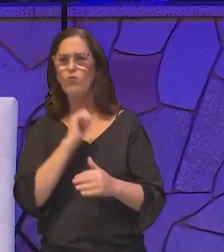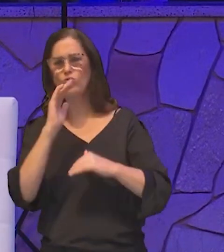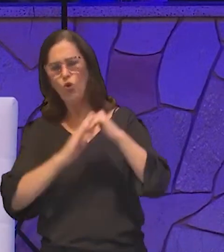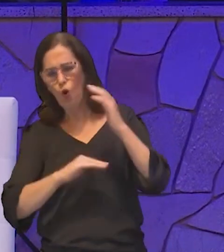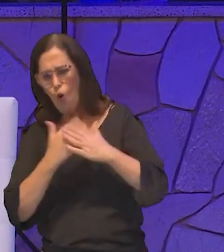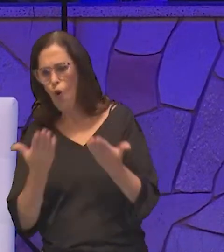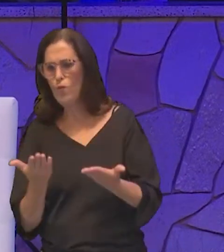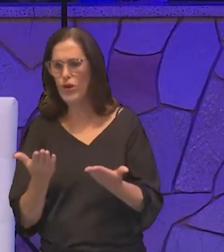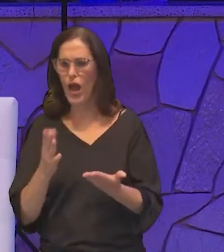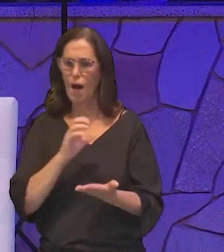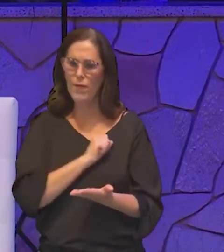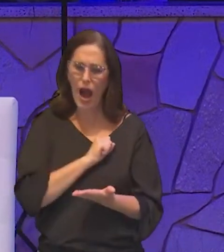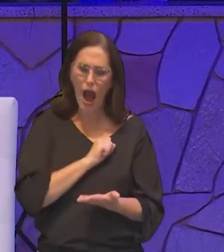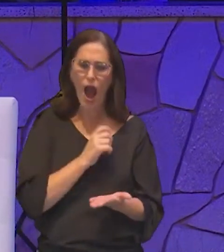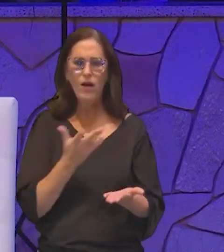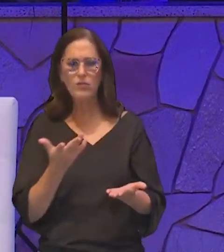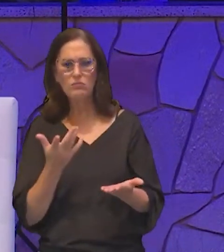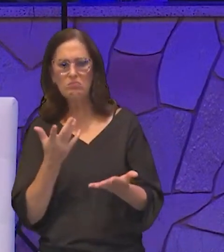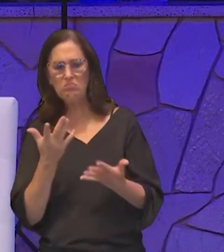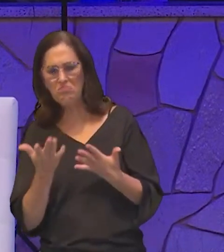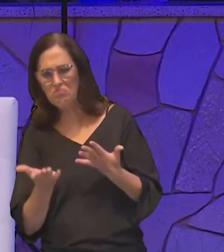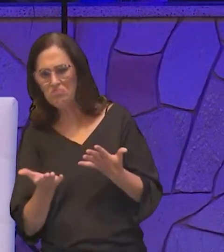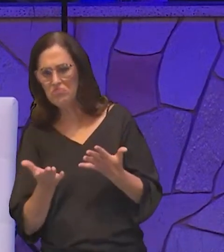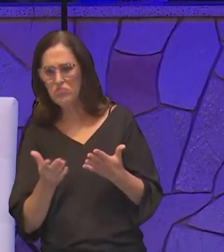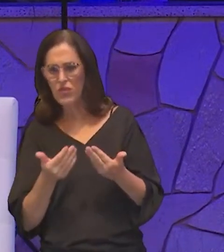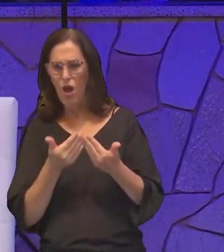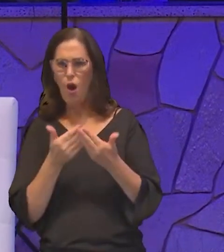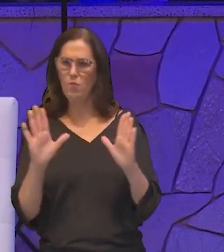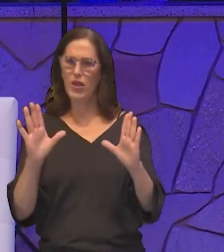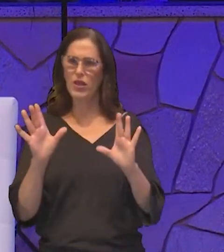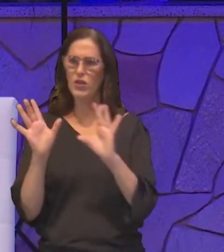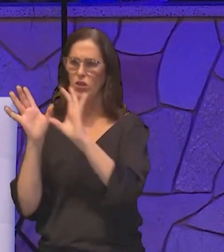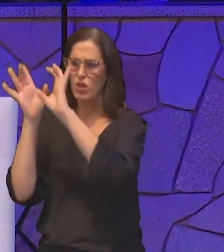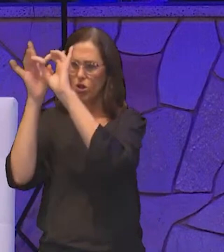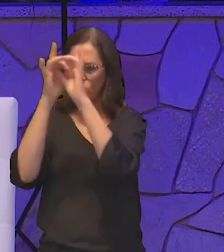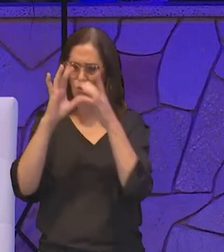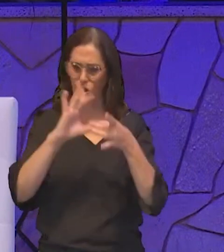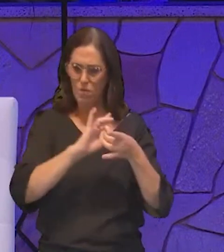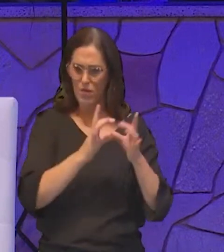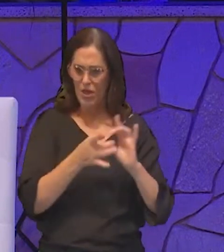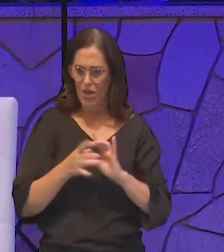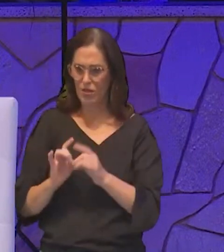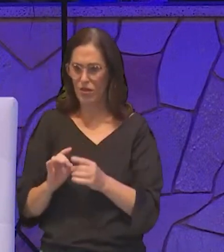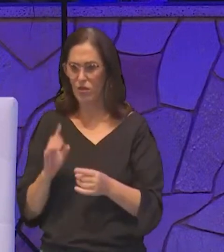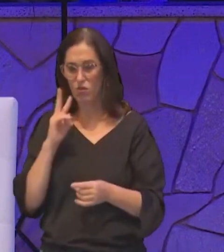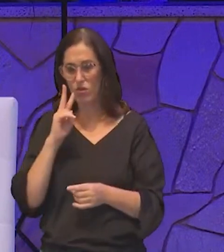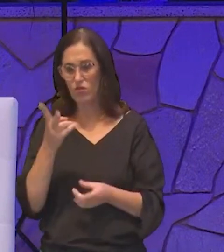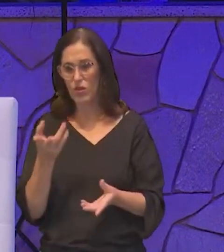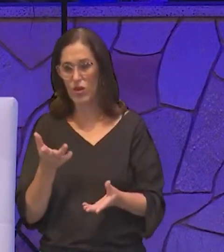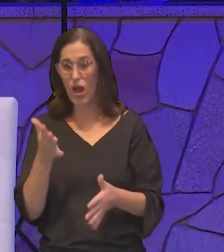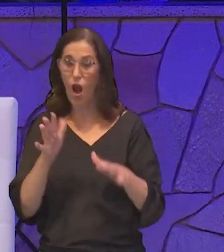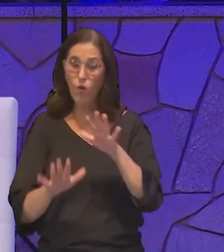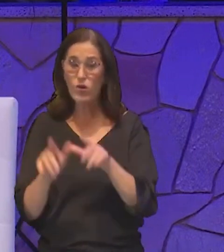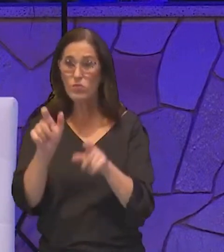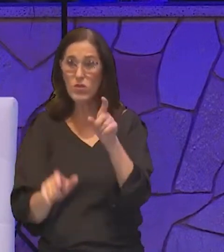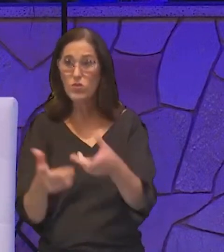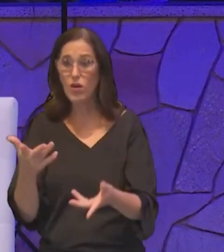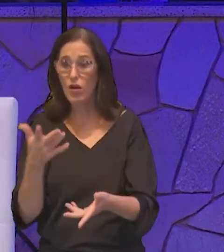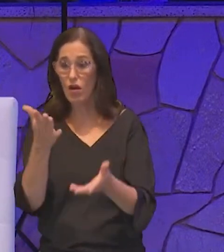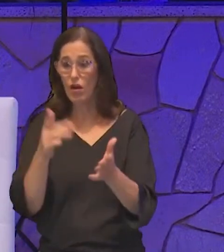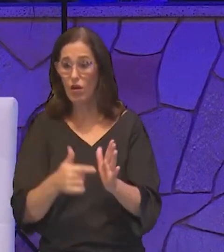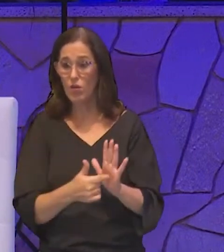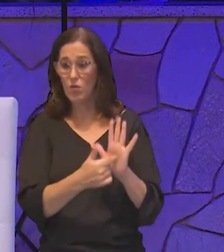sobre amar, amor. Talvez na abertura das Olimpíadas, vocês acompanharam, e muitas pessoas falaram que aquilo era